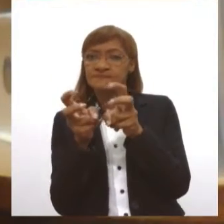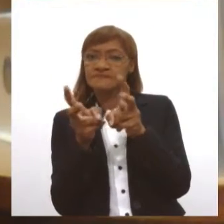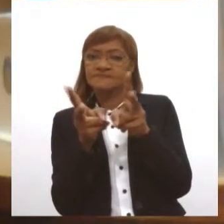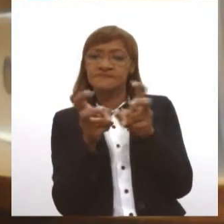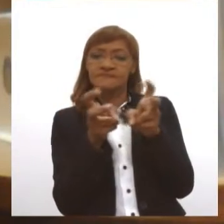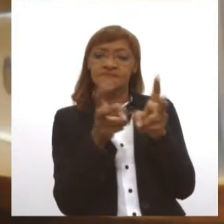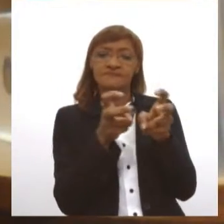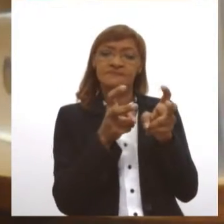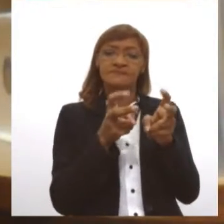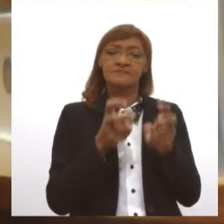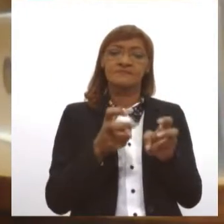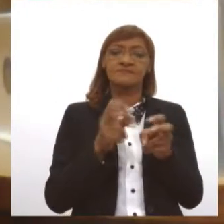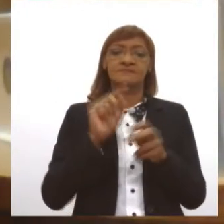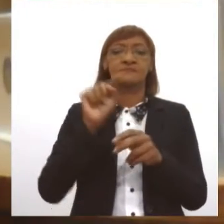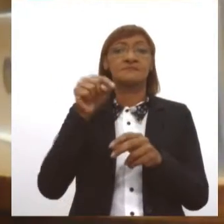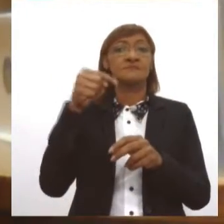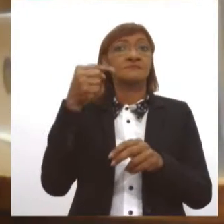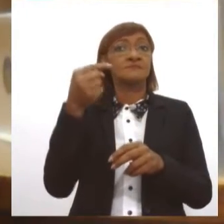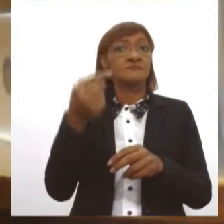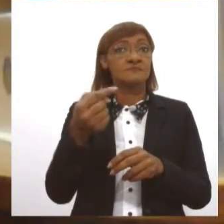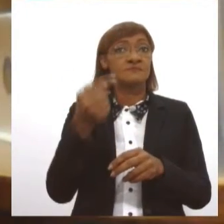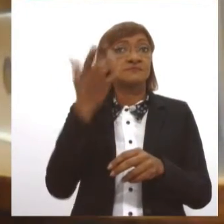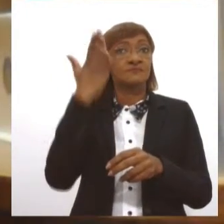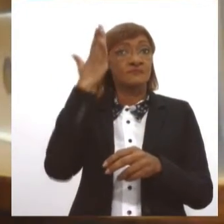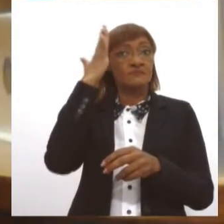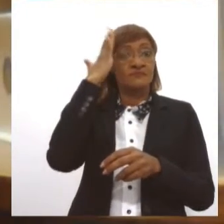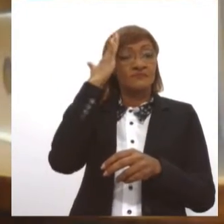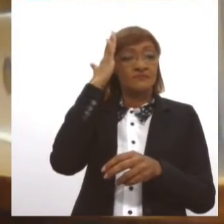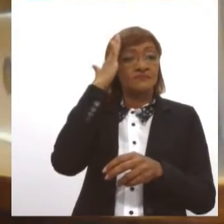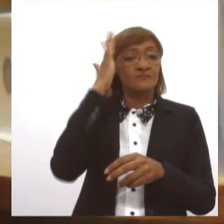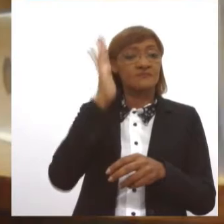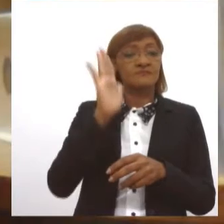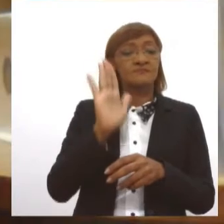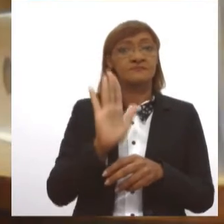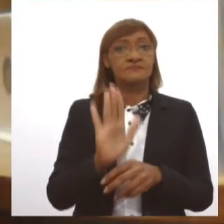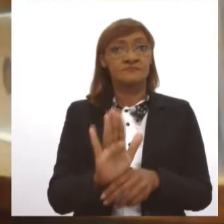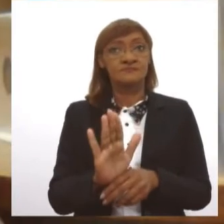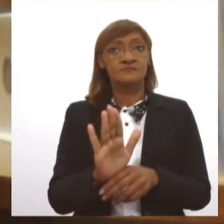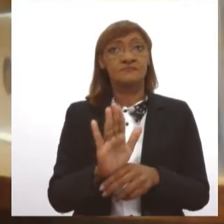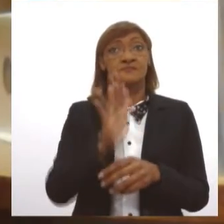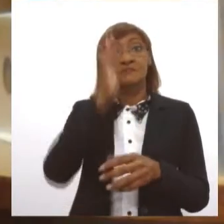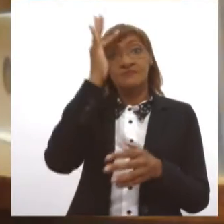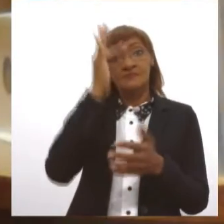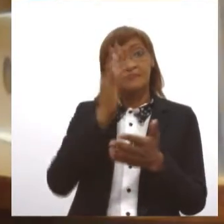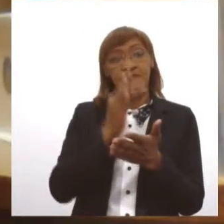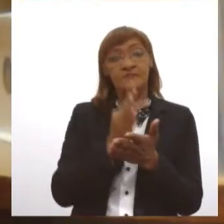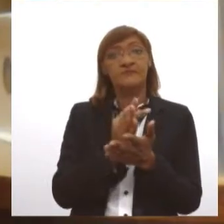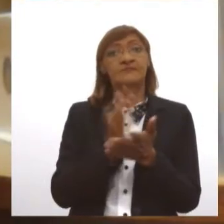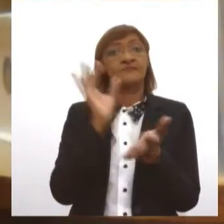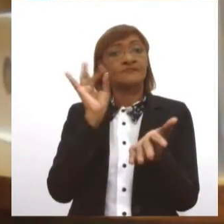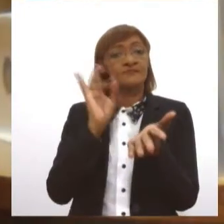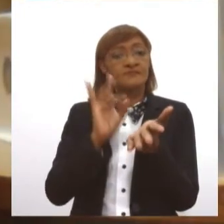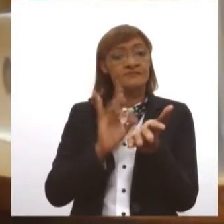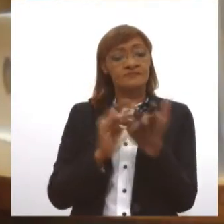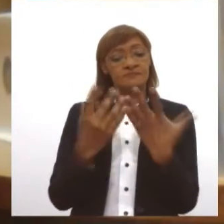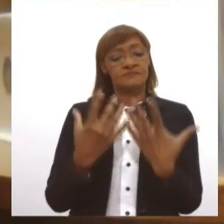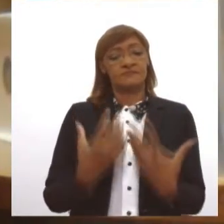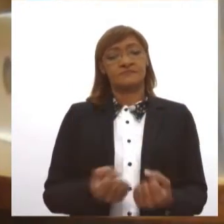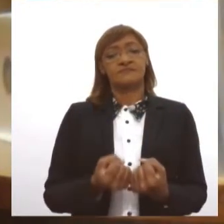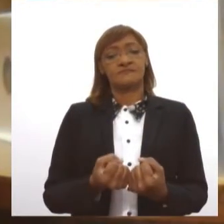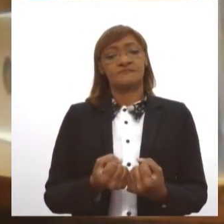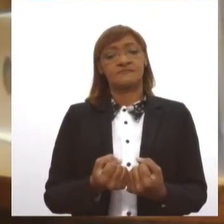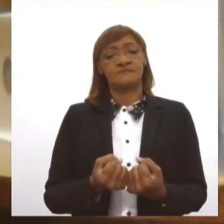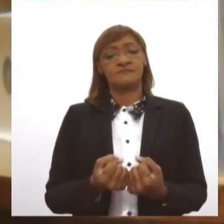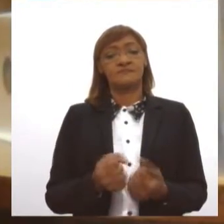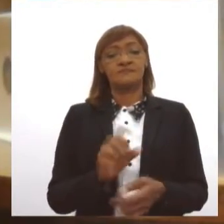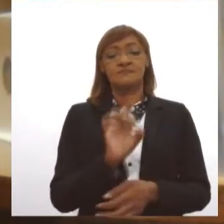Daí a gente tem as nossas interpretações, as nossas crenças, para que a gente tome decisões. Então, as crianças,